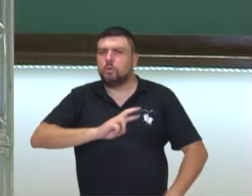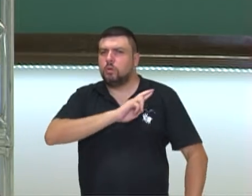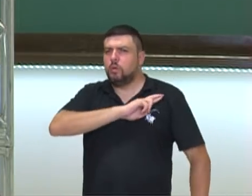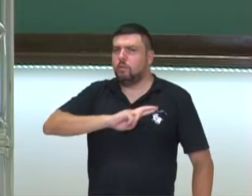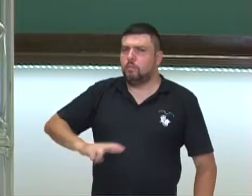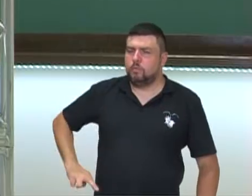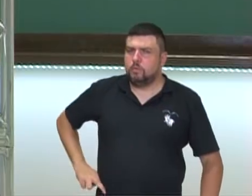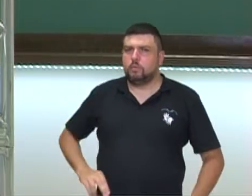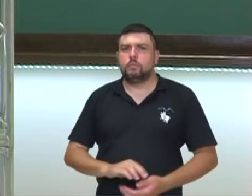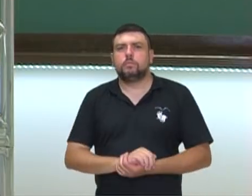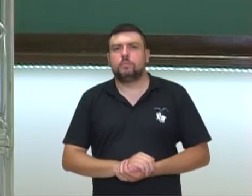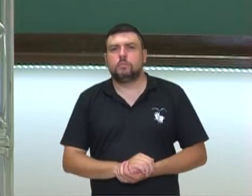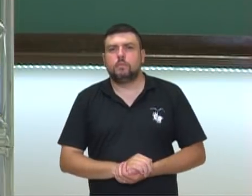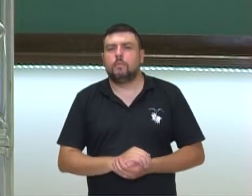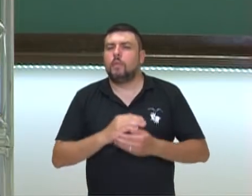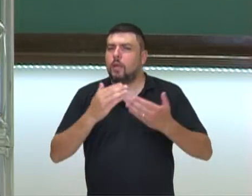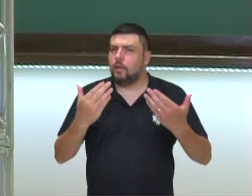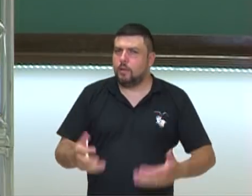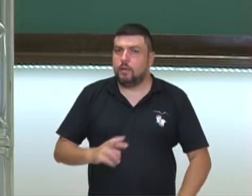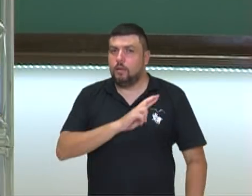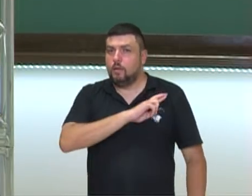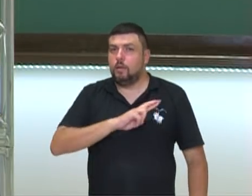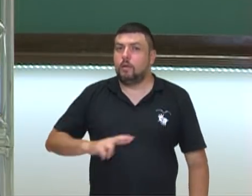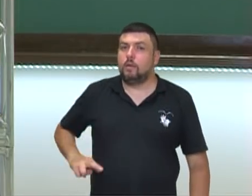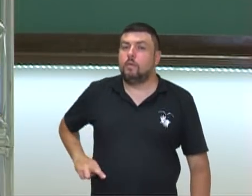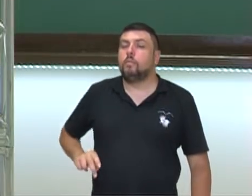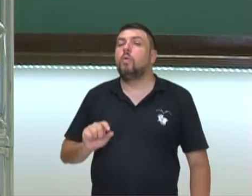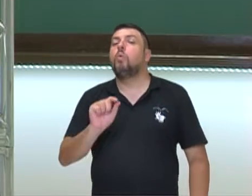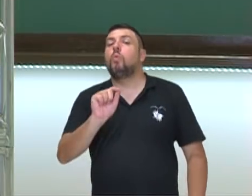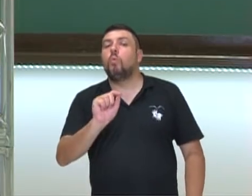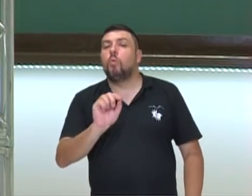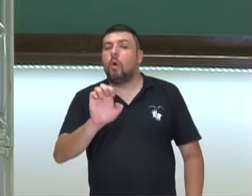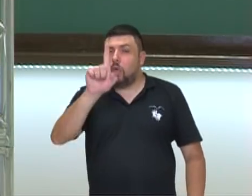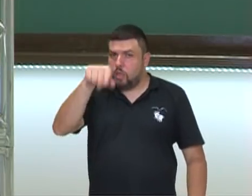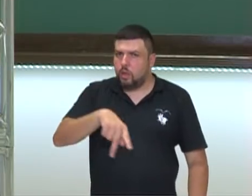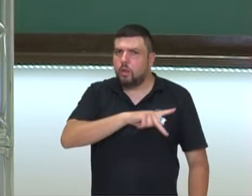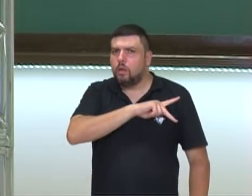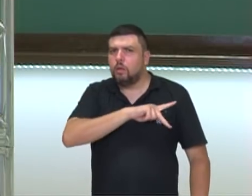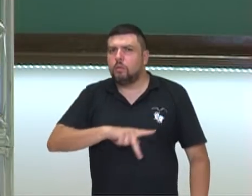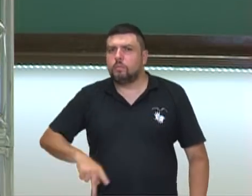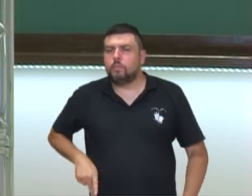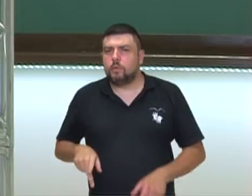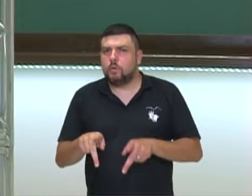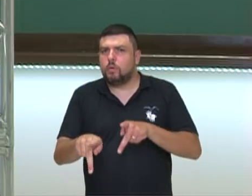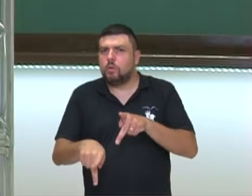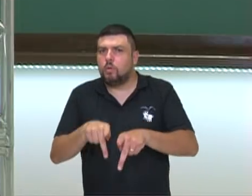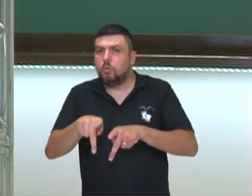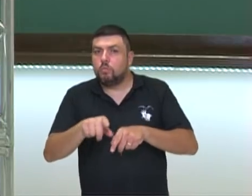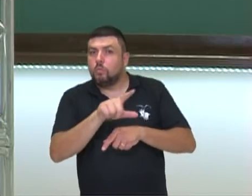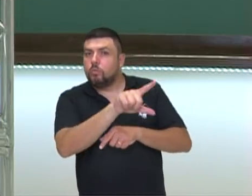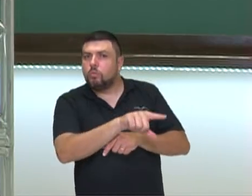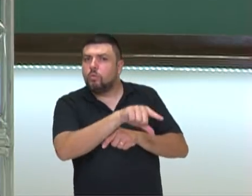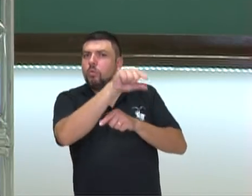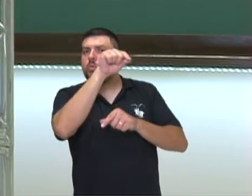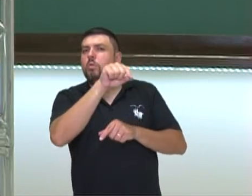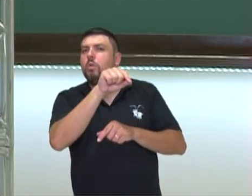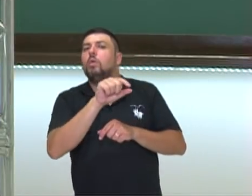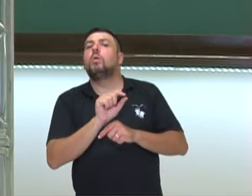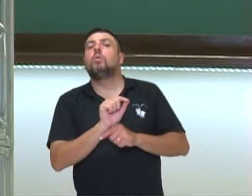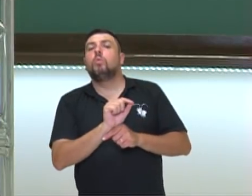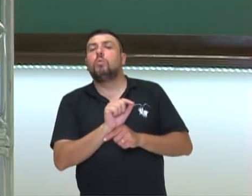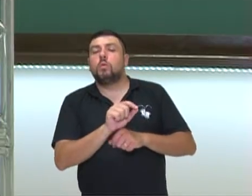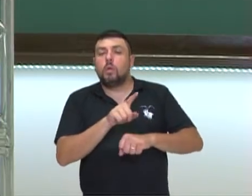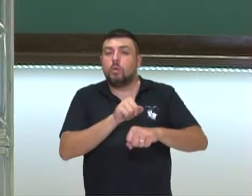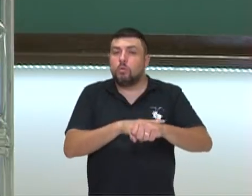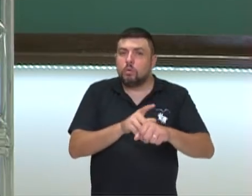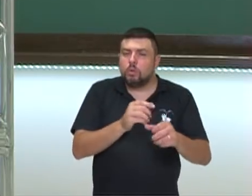lembra, república, um governo onde um presidente é eleito pelos cidadãos ou pelos representantes dos cidadãos e governa por um